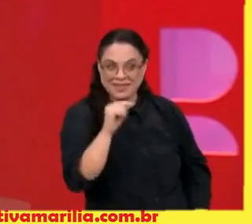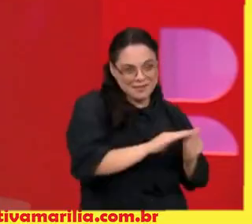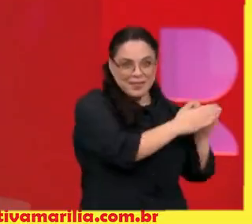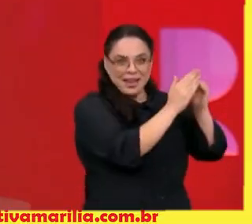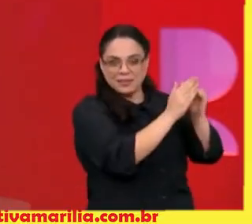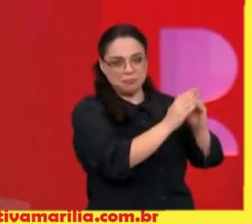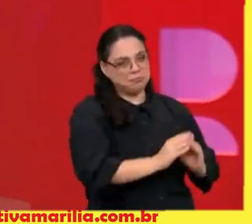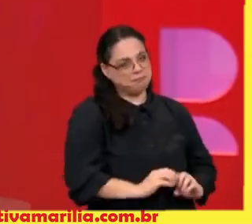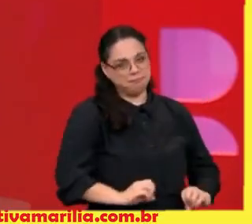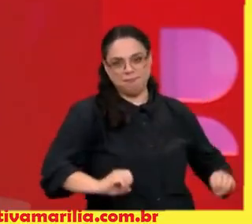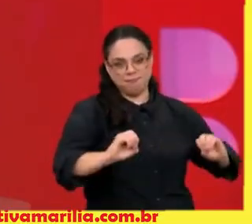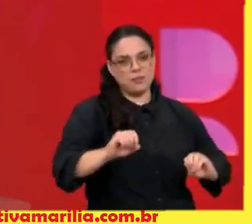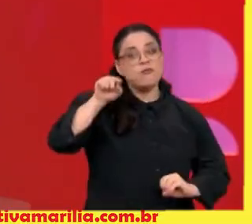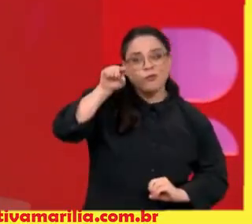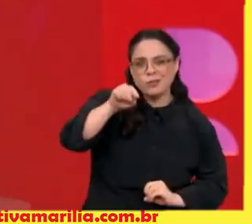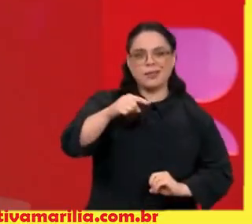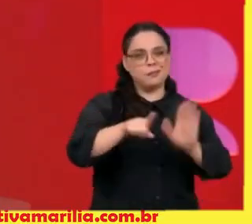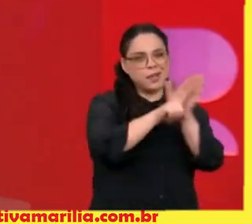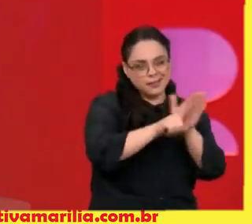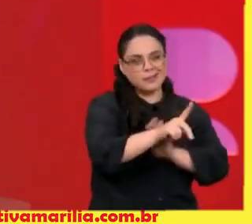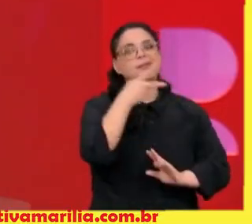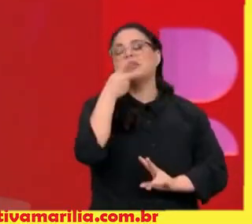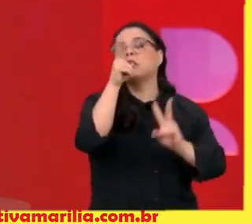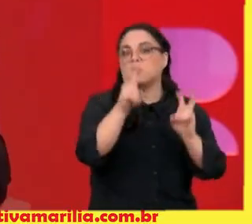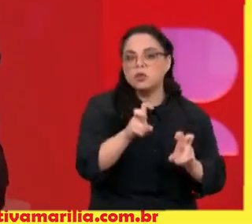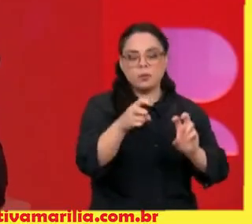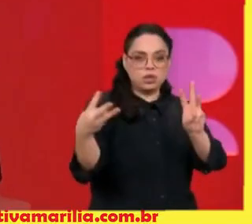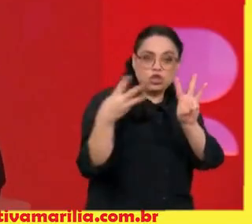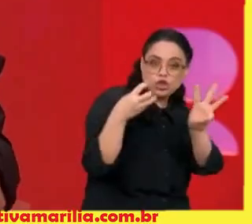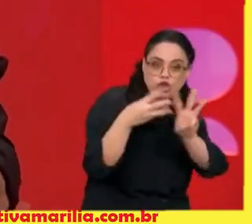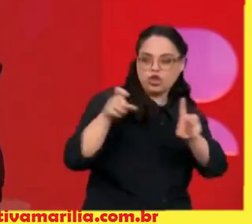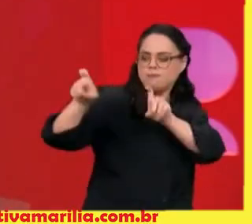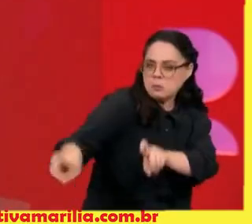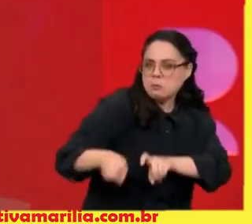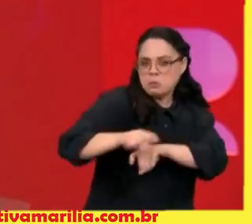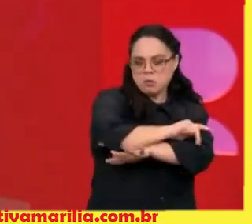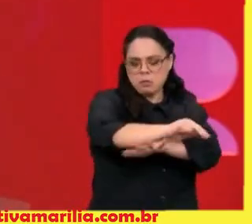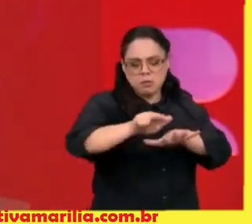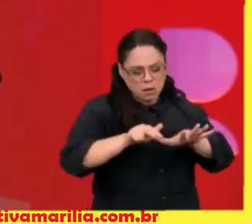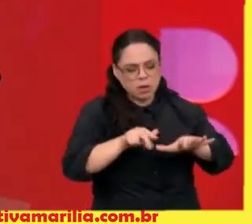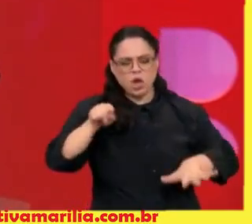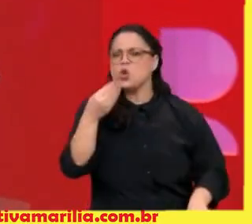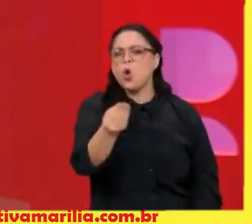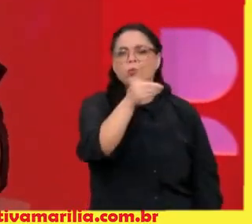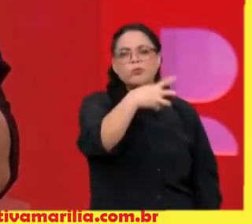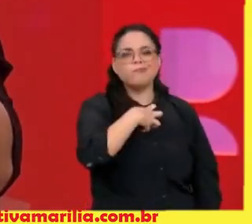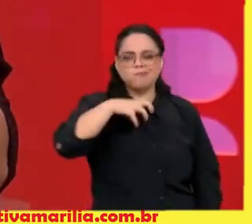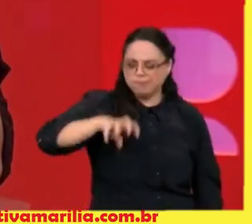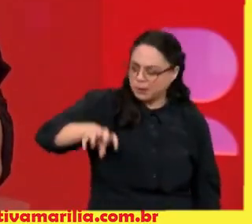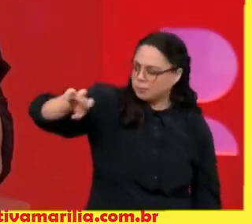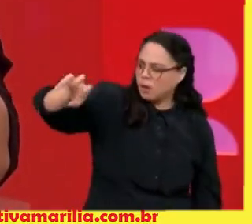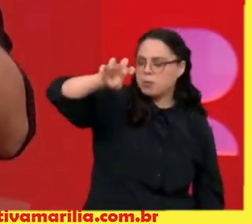investigação tinha a ver com os indígenas e os camponeses. Foi diferente a maneira como a repressão se deu nesses diferentes lugares, ou ela tinha mais